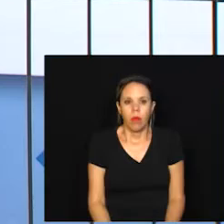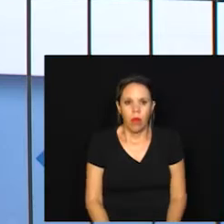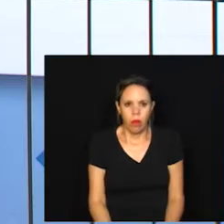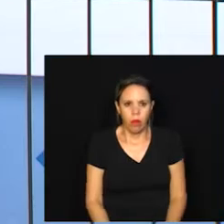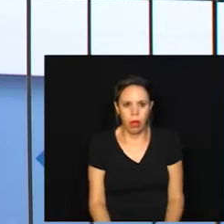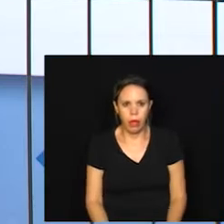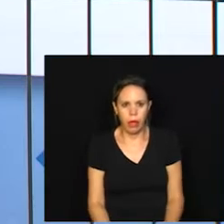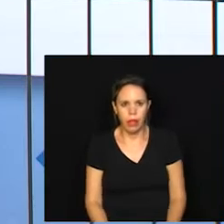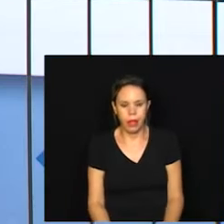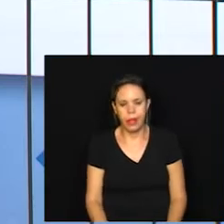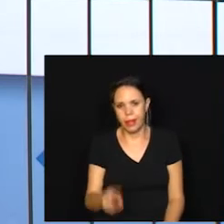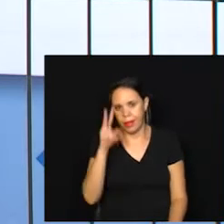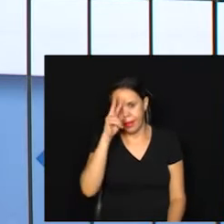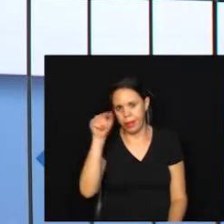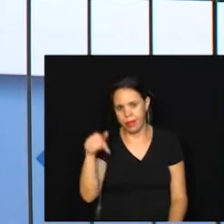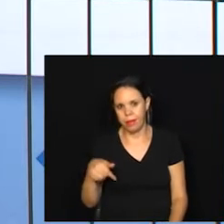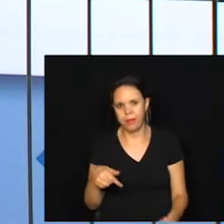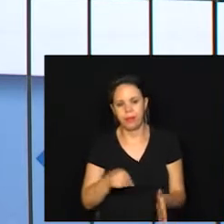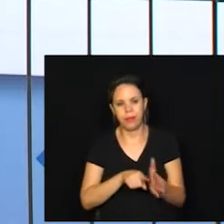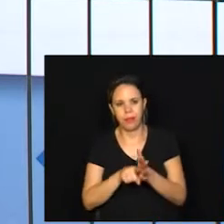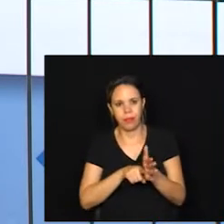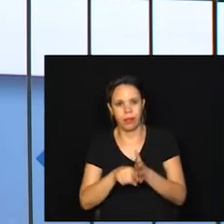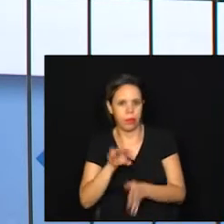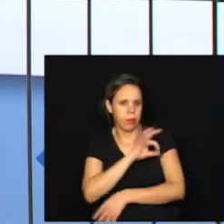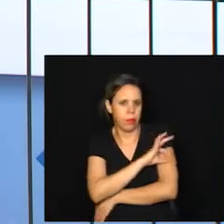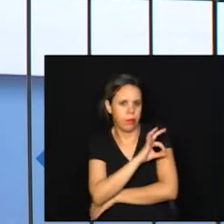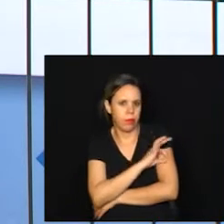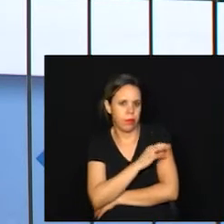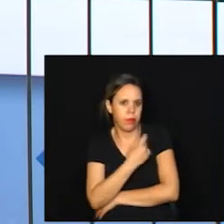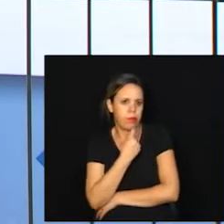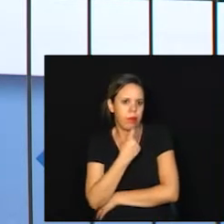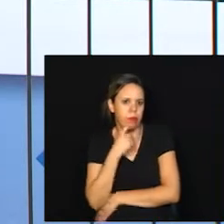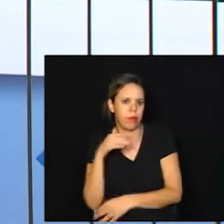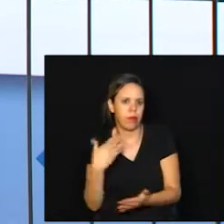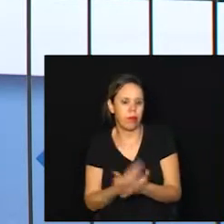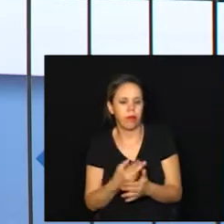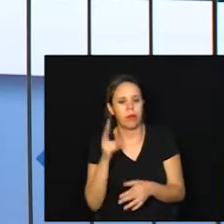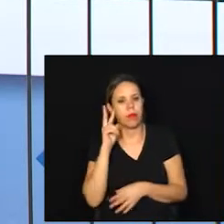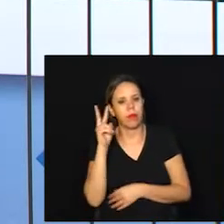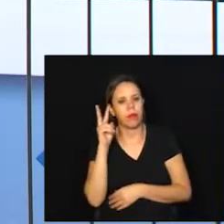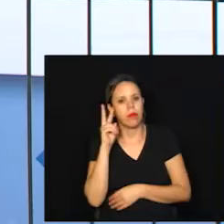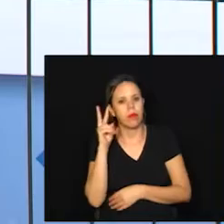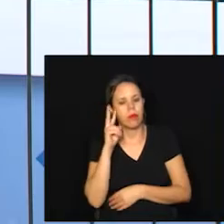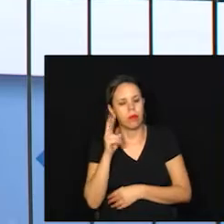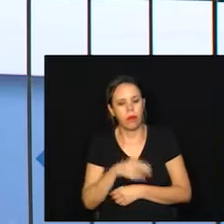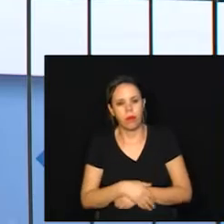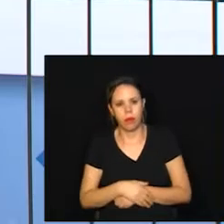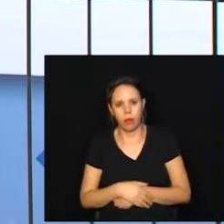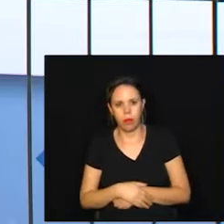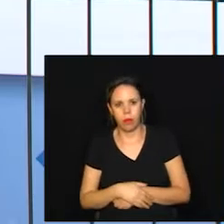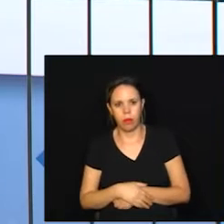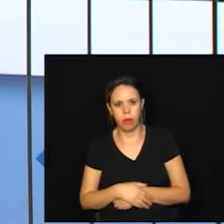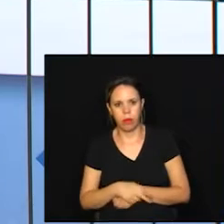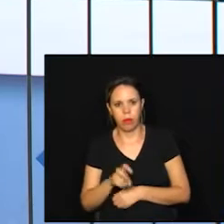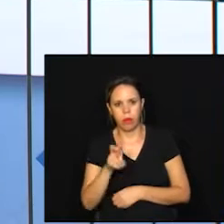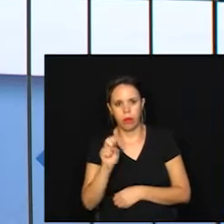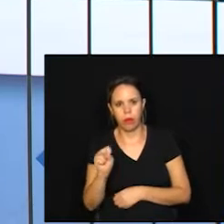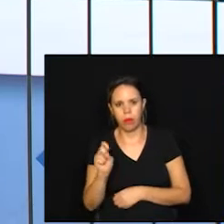Ó, então a gente vai lembrar aqui, de acordo com a Prefeitura de Campinas, até esta segunda-feira foram